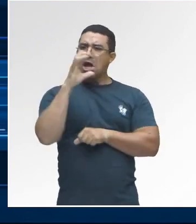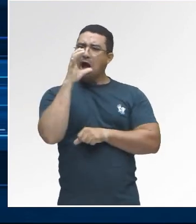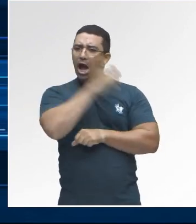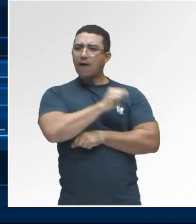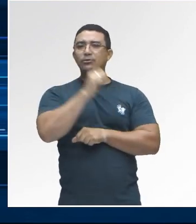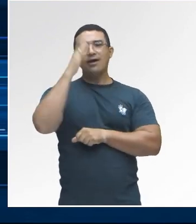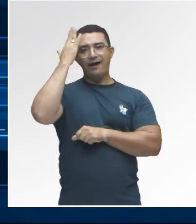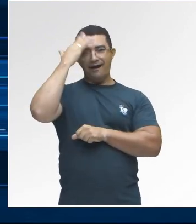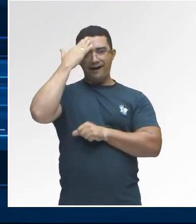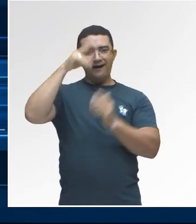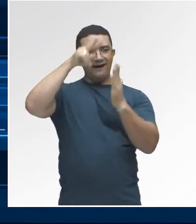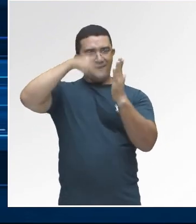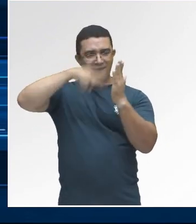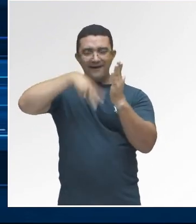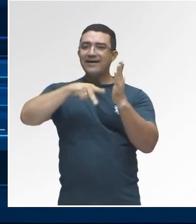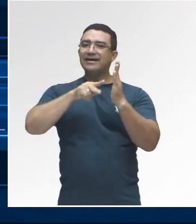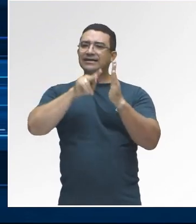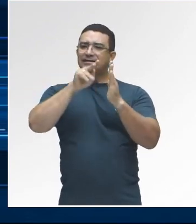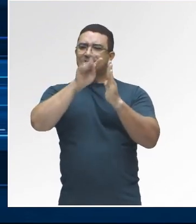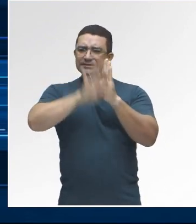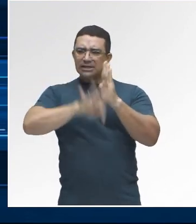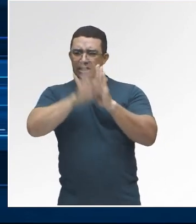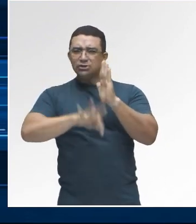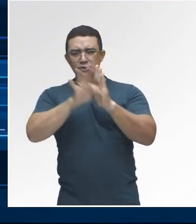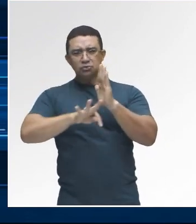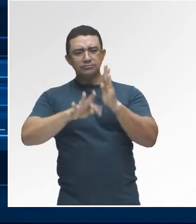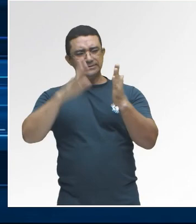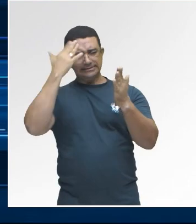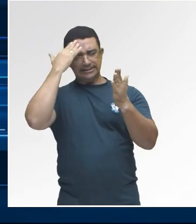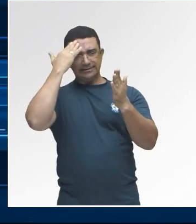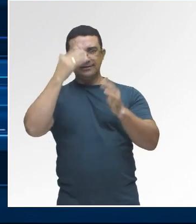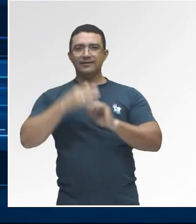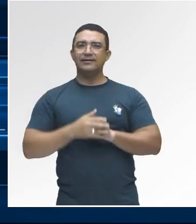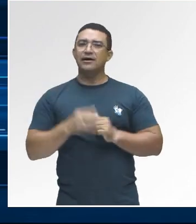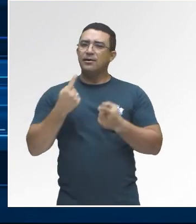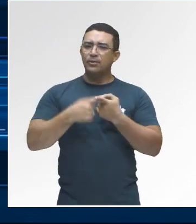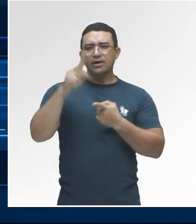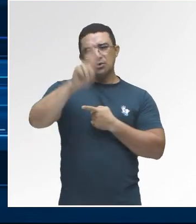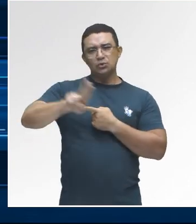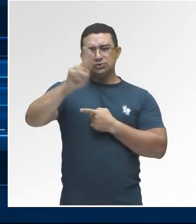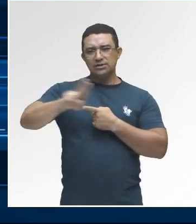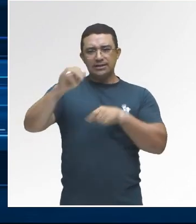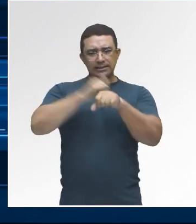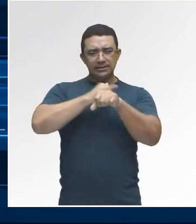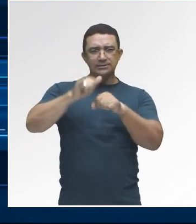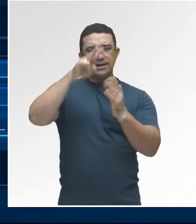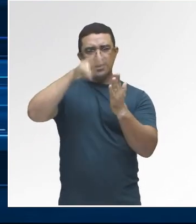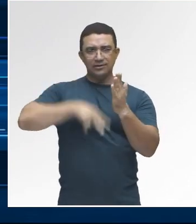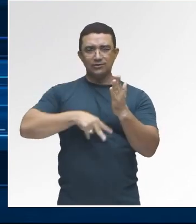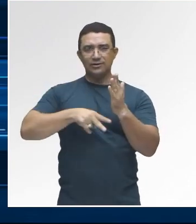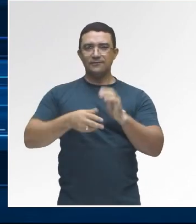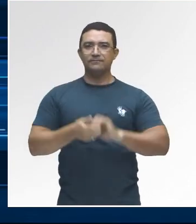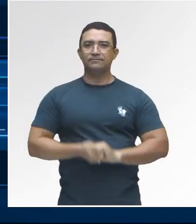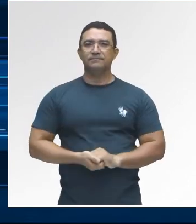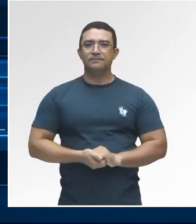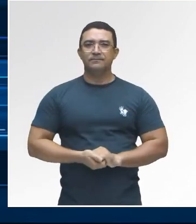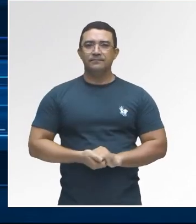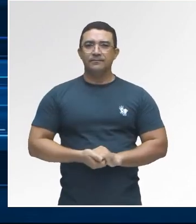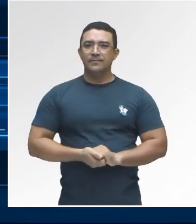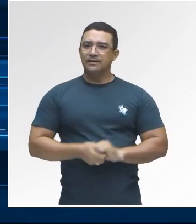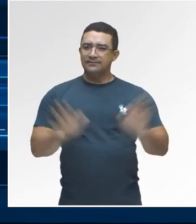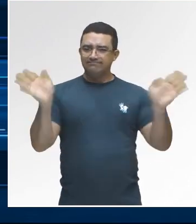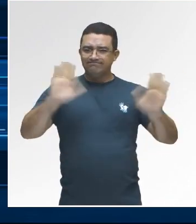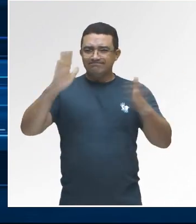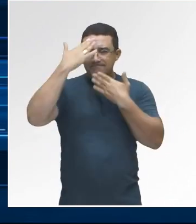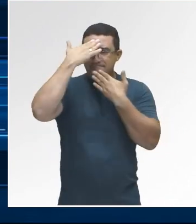os textos, mesmo sem entender as palavras, porque você vai estar utilizando as técnicas de leitura. Então, thank you so